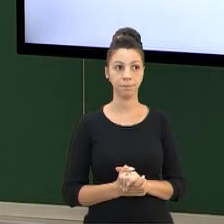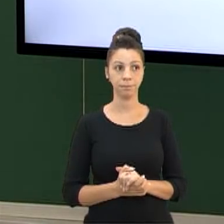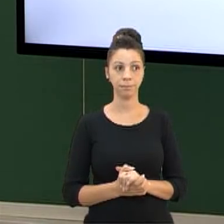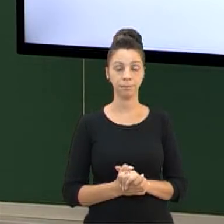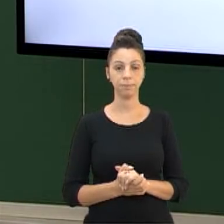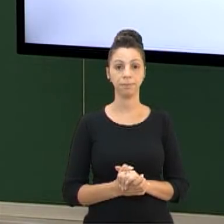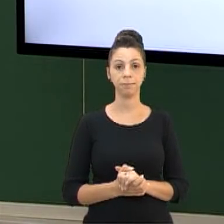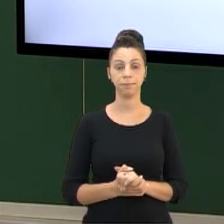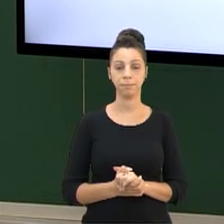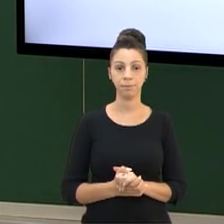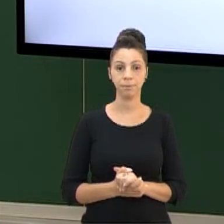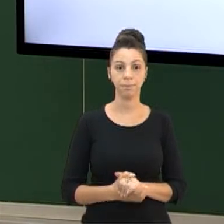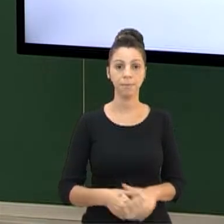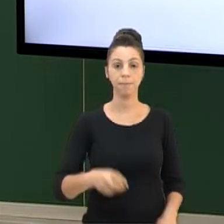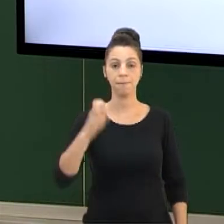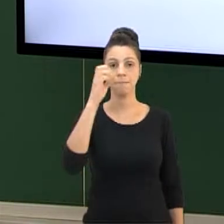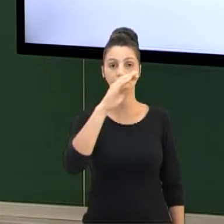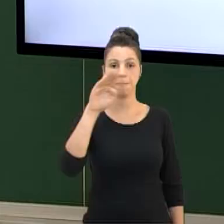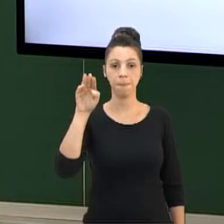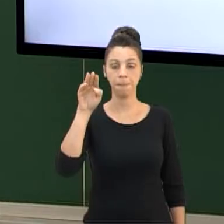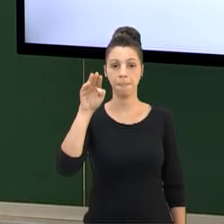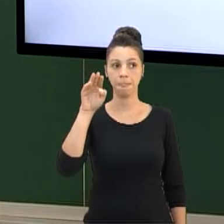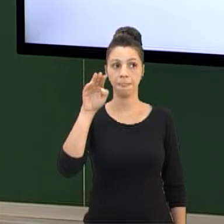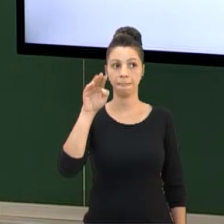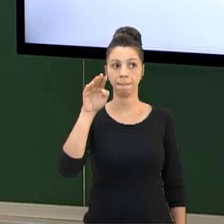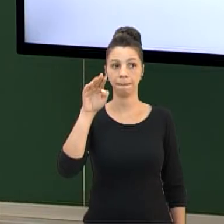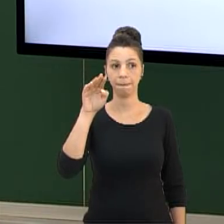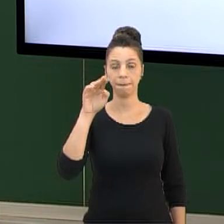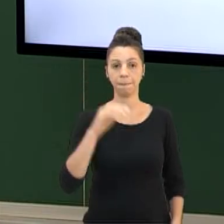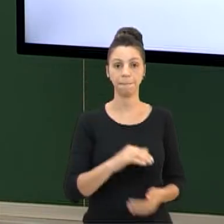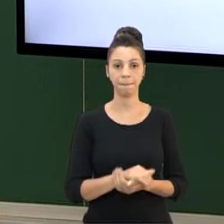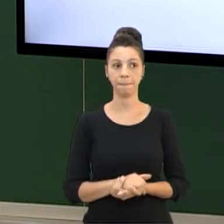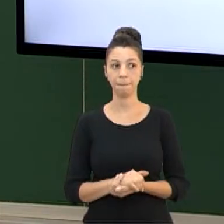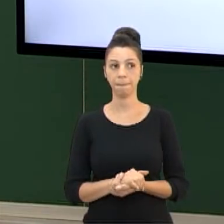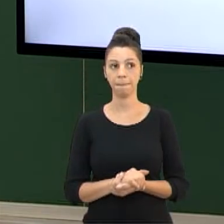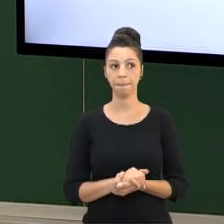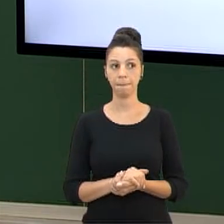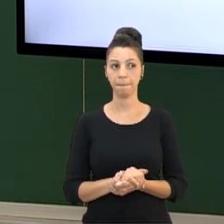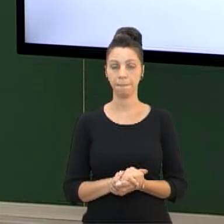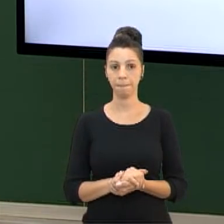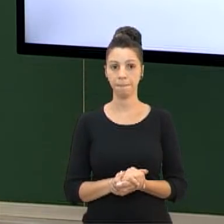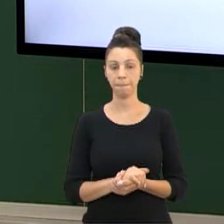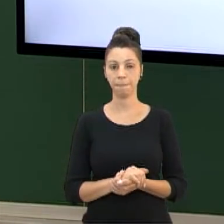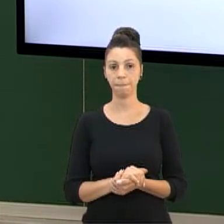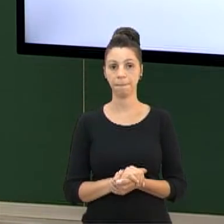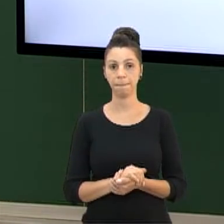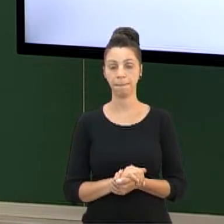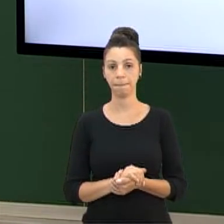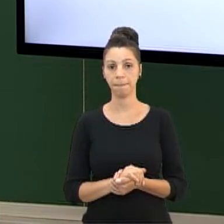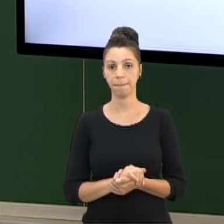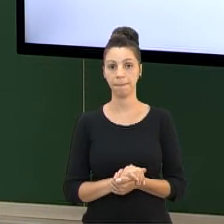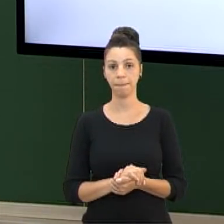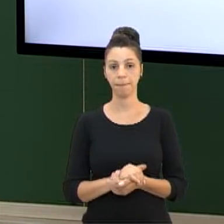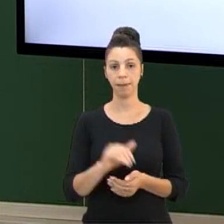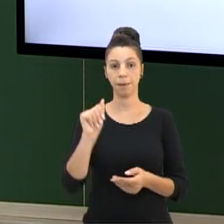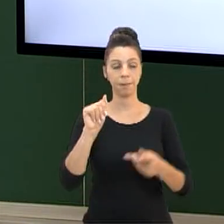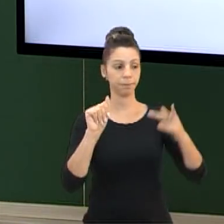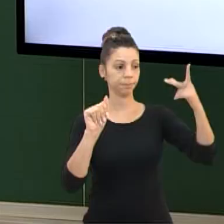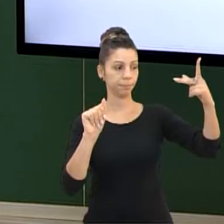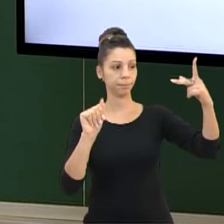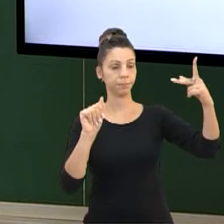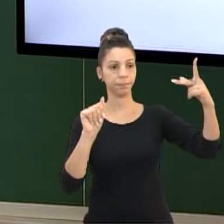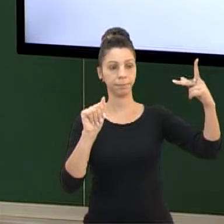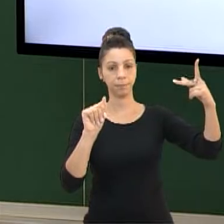então. 5/3 de x, aliás, primeiro, PA. Segmento PA é igual ao segmento